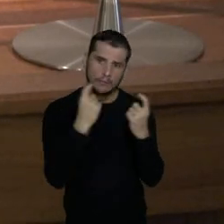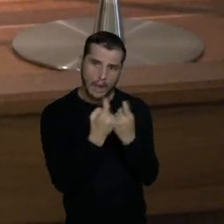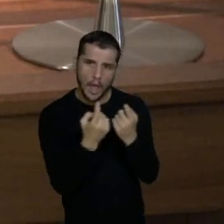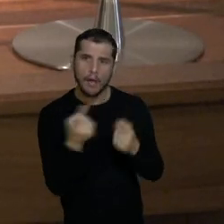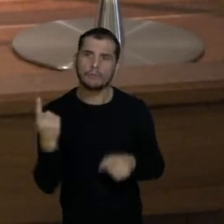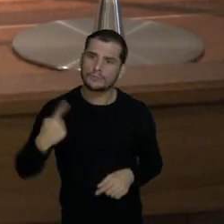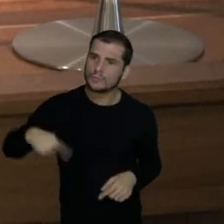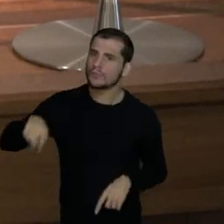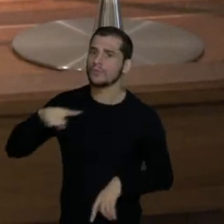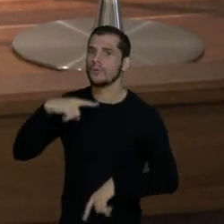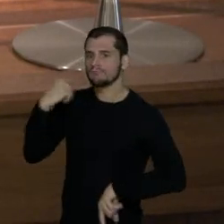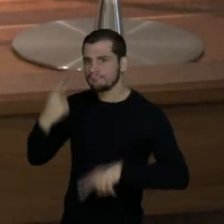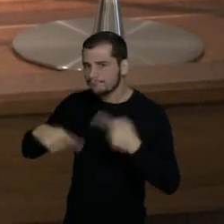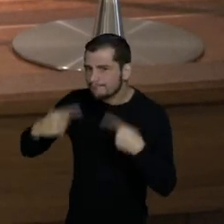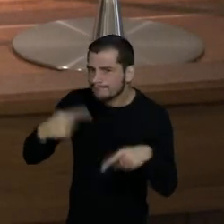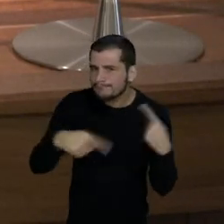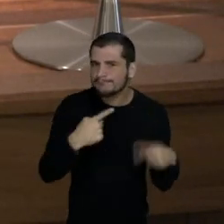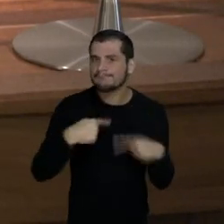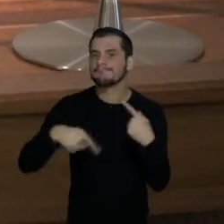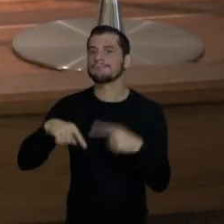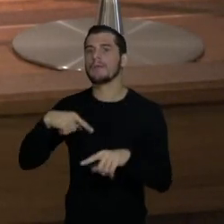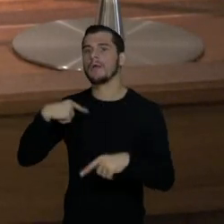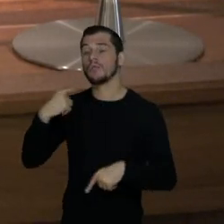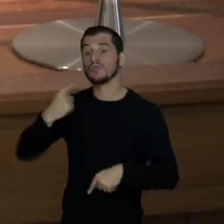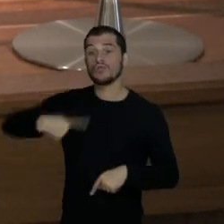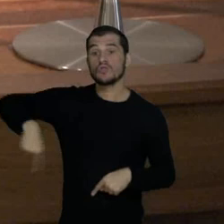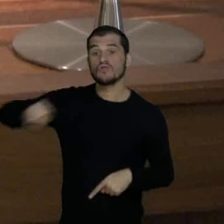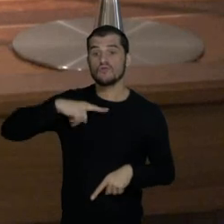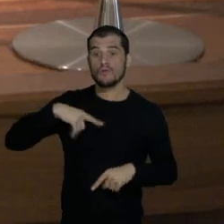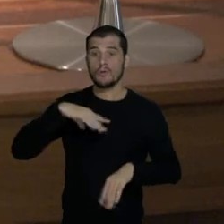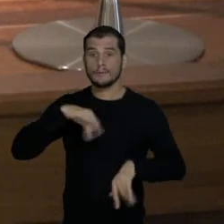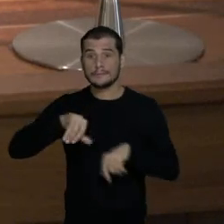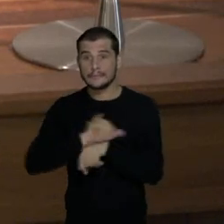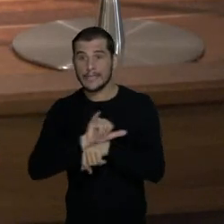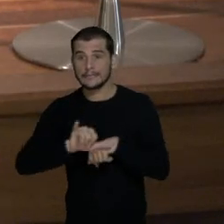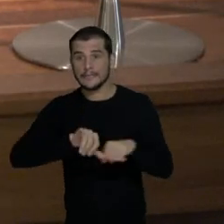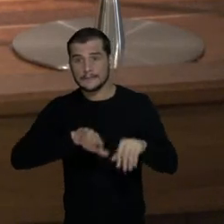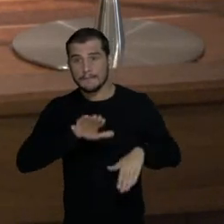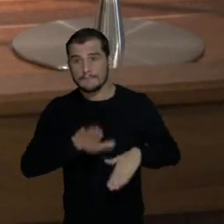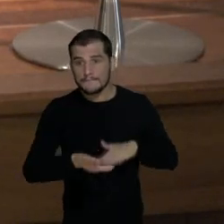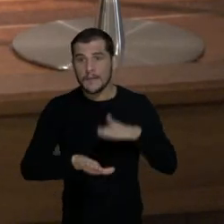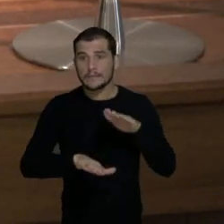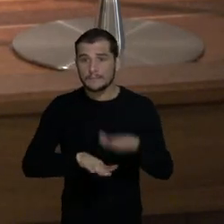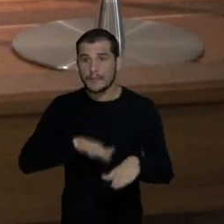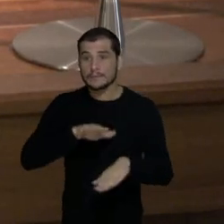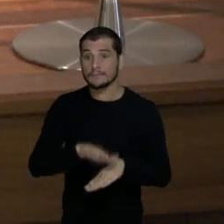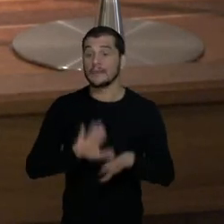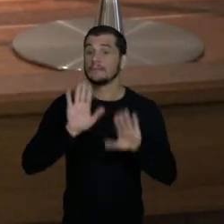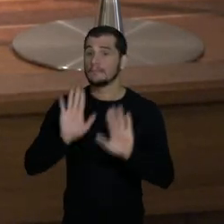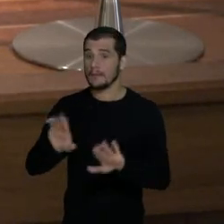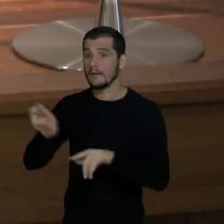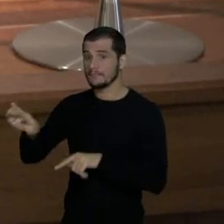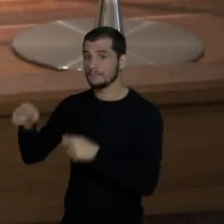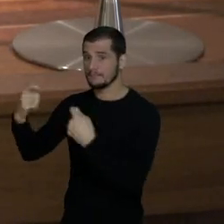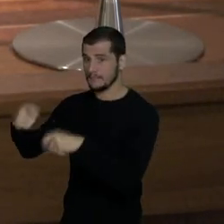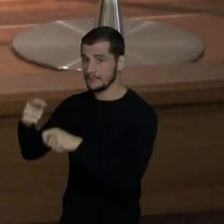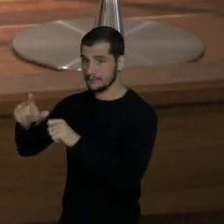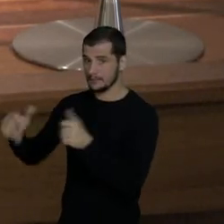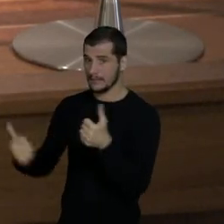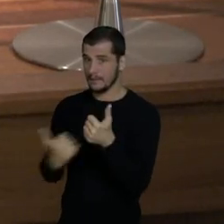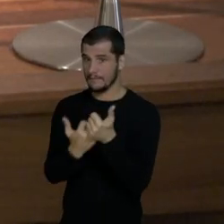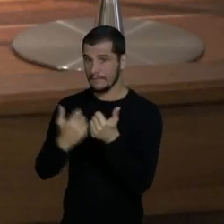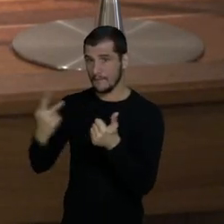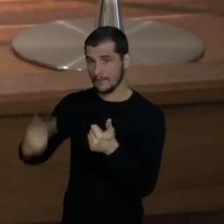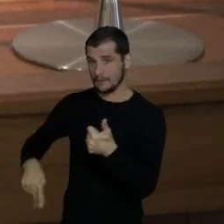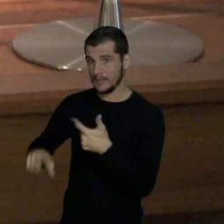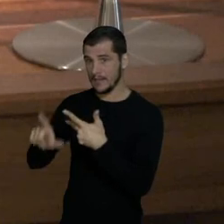é possível no nosso passo né mas a gente precisa também muito desse apoio daqui